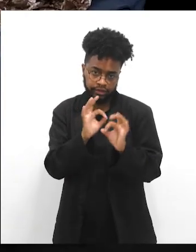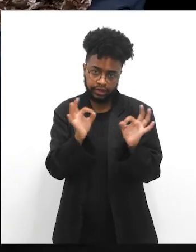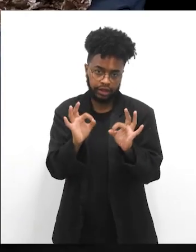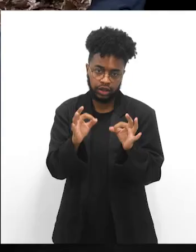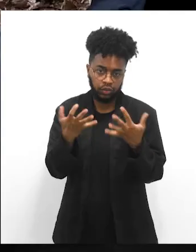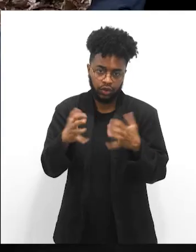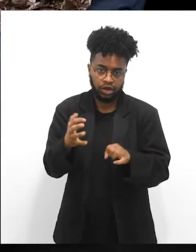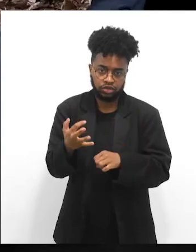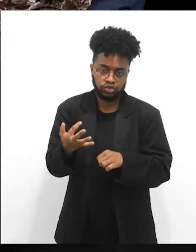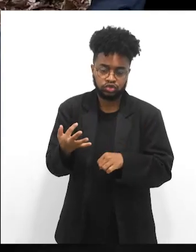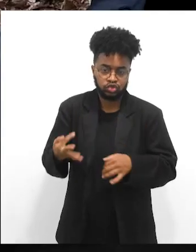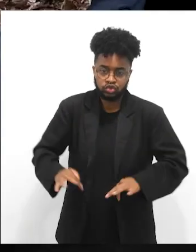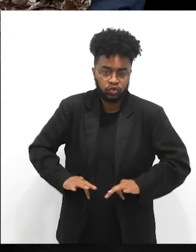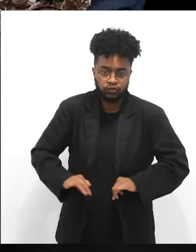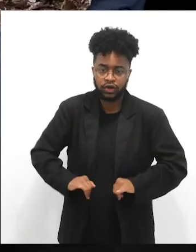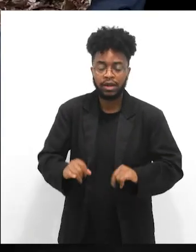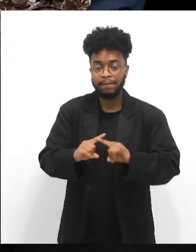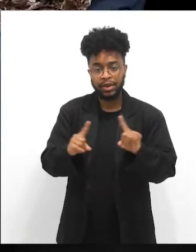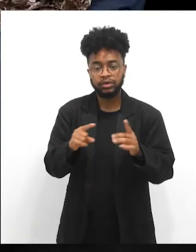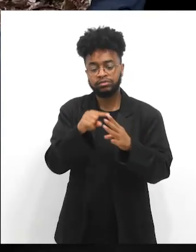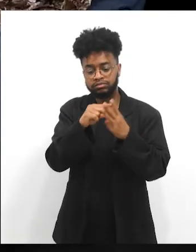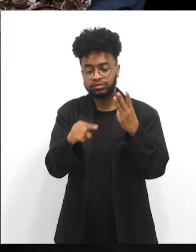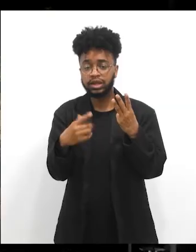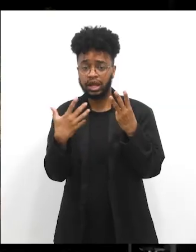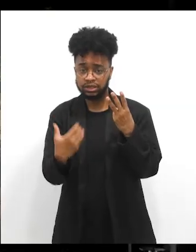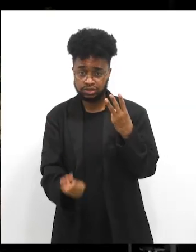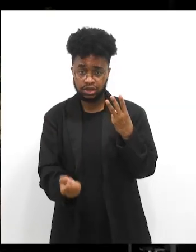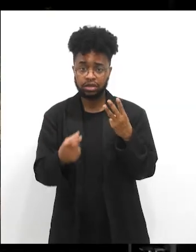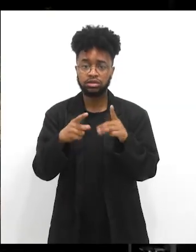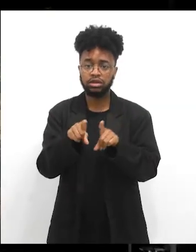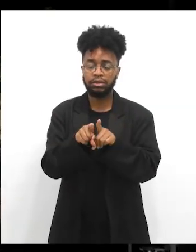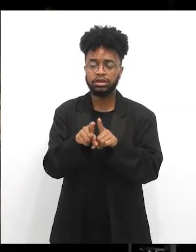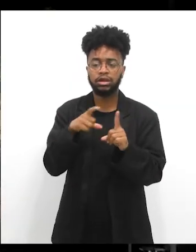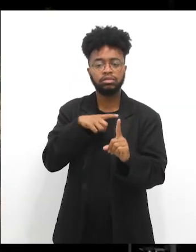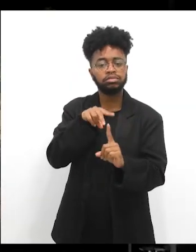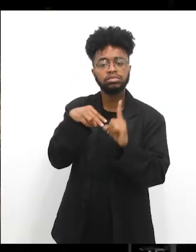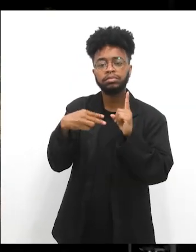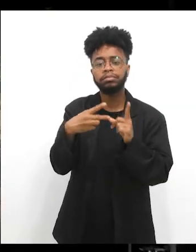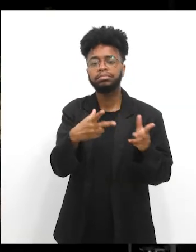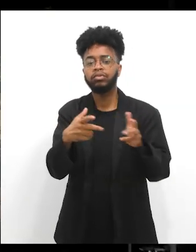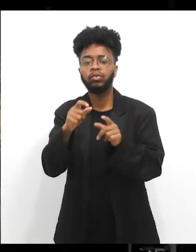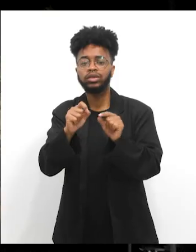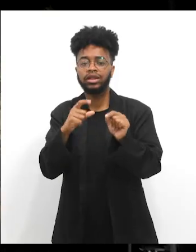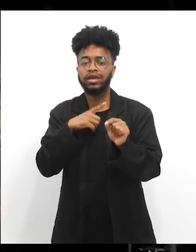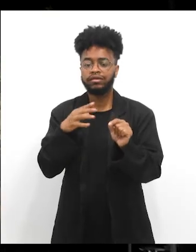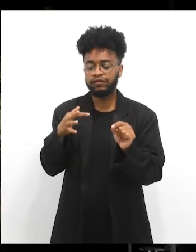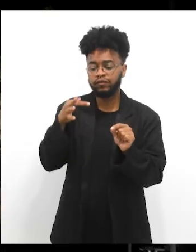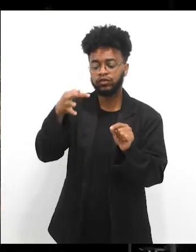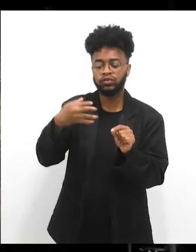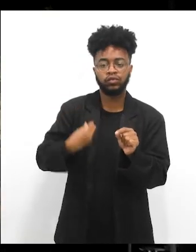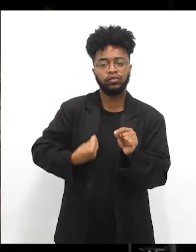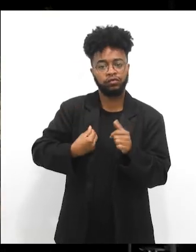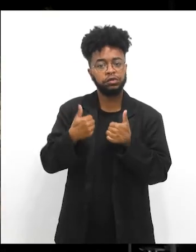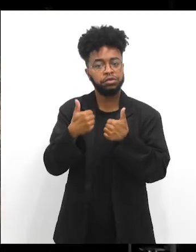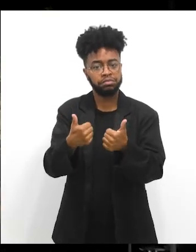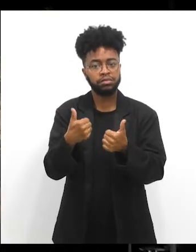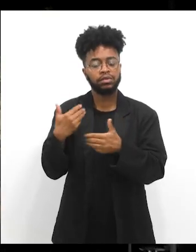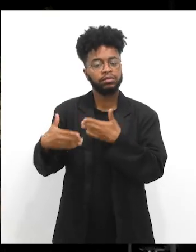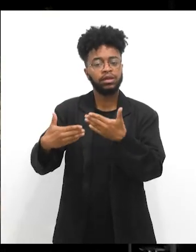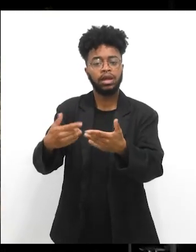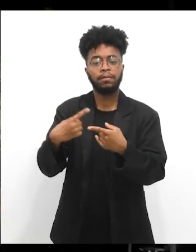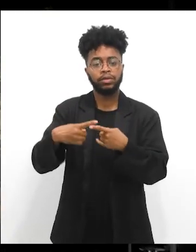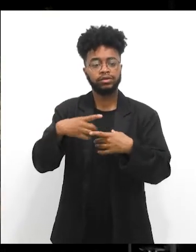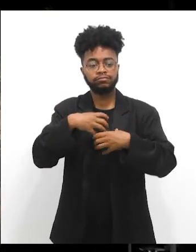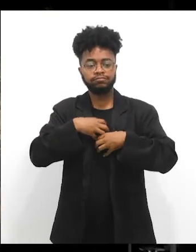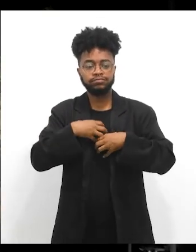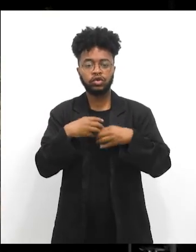aceitação. Claro que ninguém quer sofrer, mas passaram com aceitação, com a perspectiva de que haveria uma vida futura,